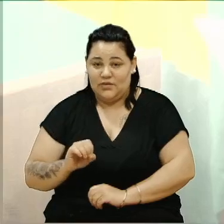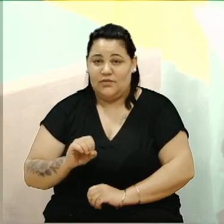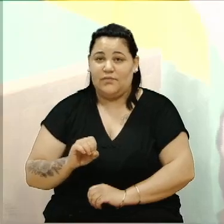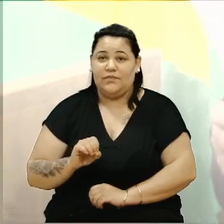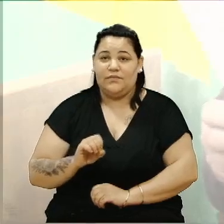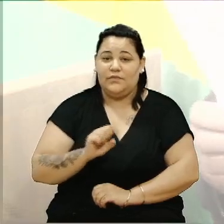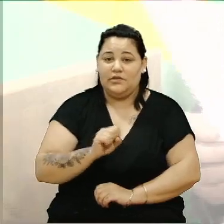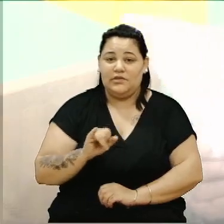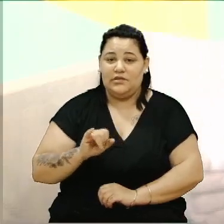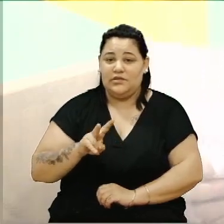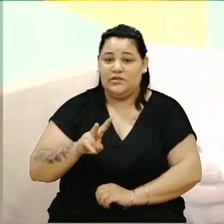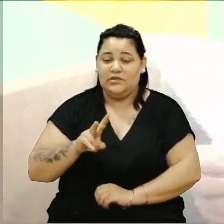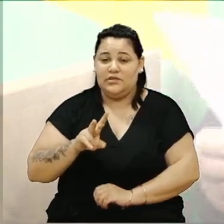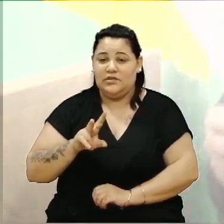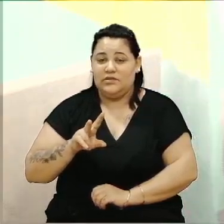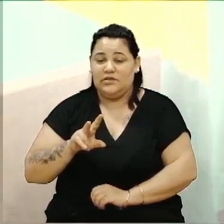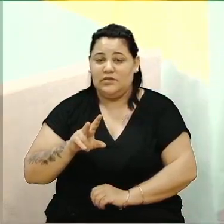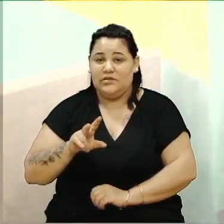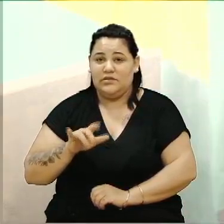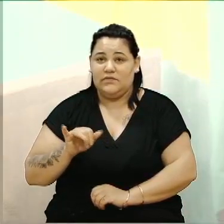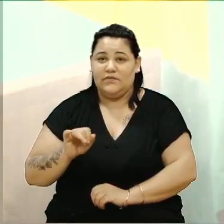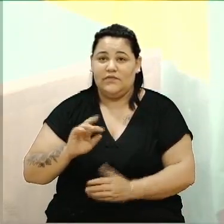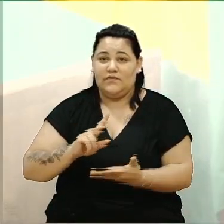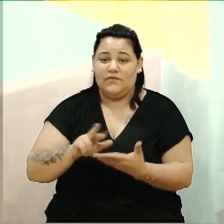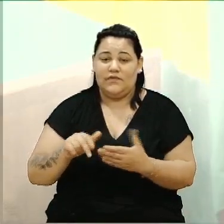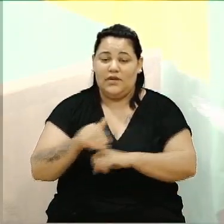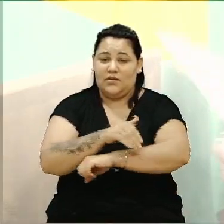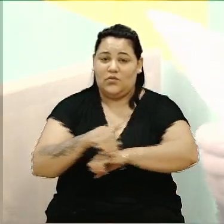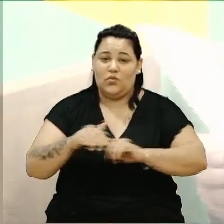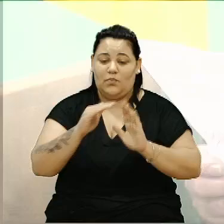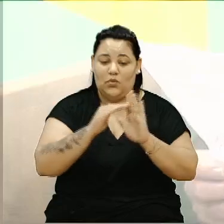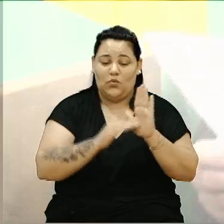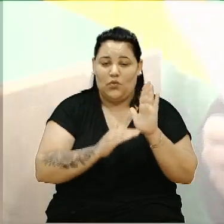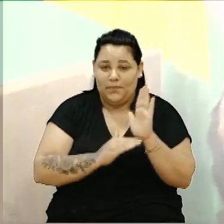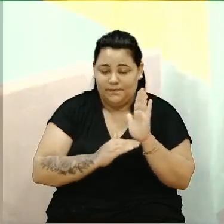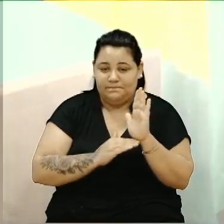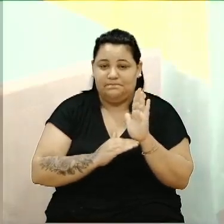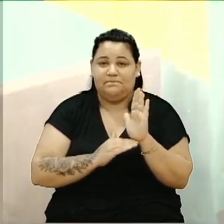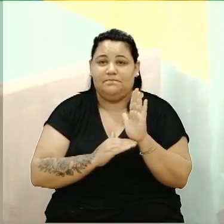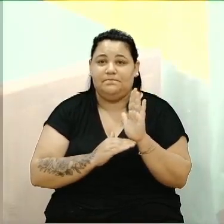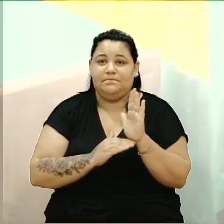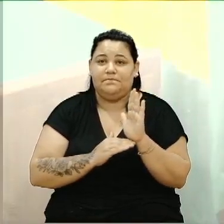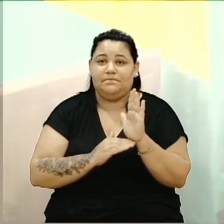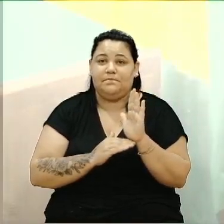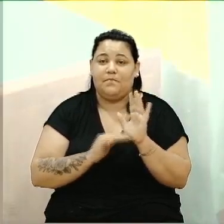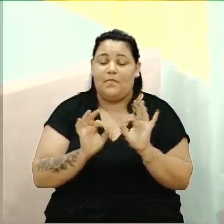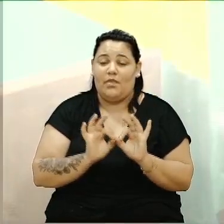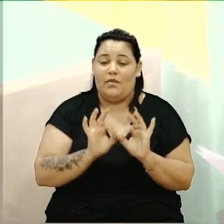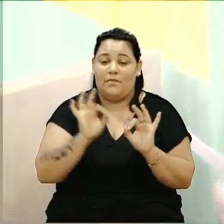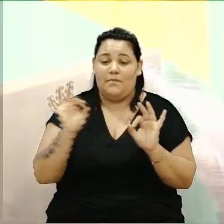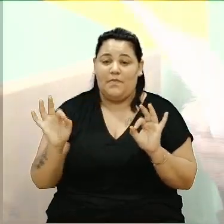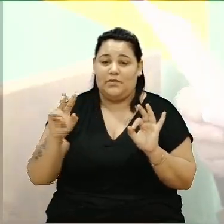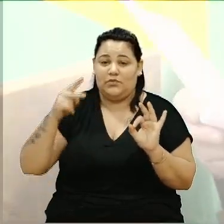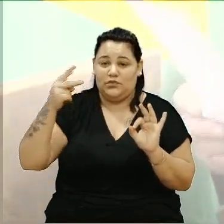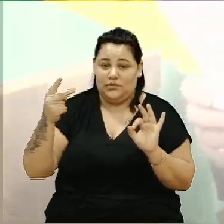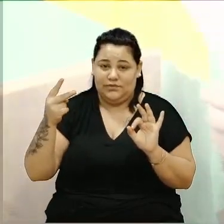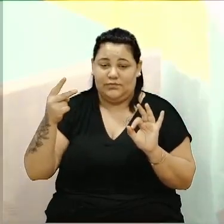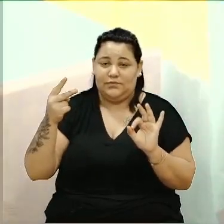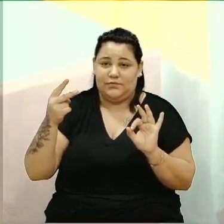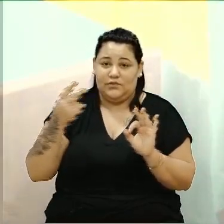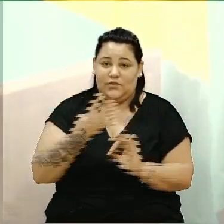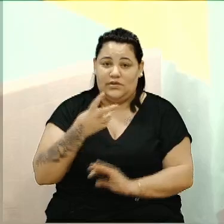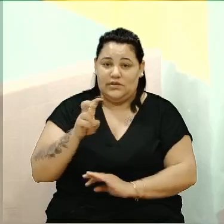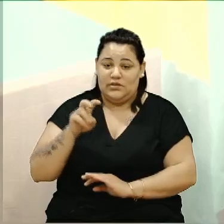Schmidt, Professor Luiz Fachin, Avenida Rossetti e Evaristo de Antoni. Metros quadrados, 45 mil